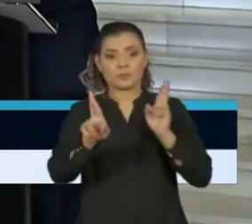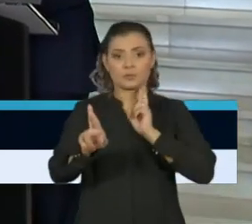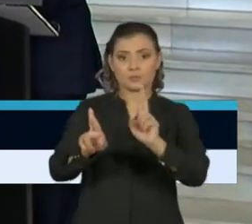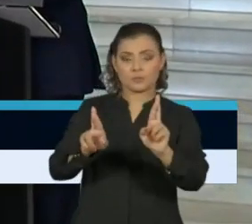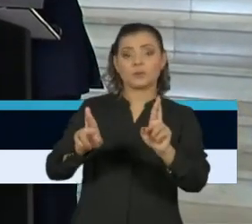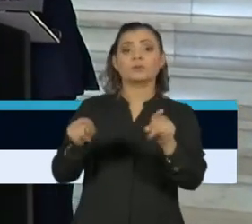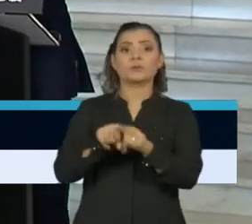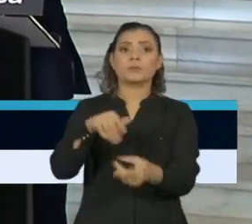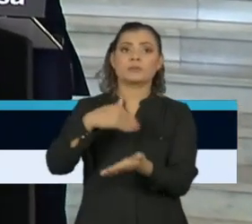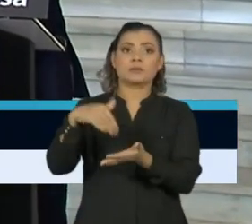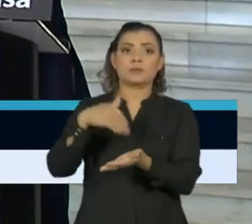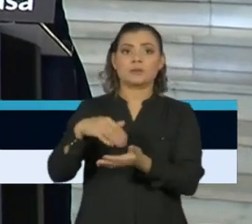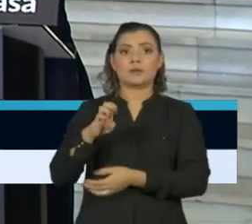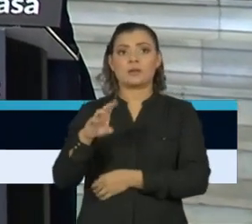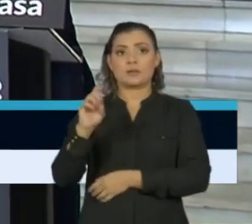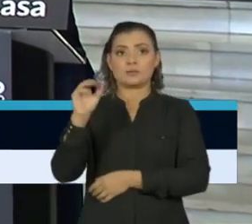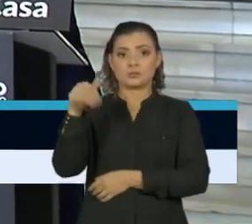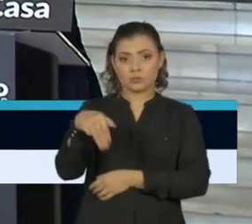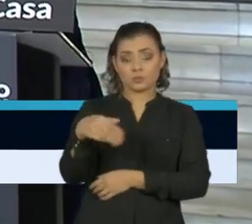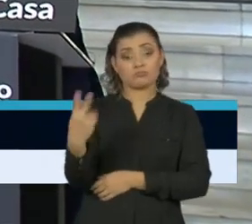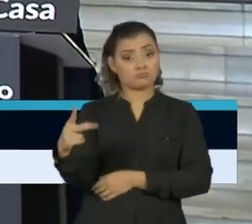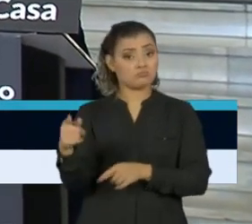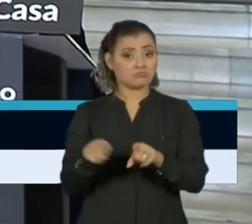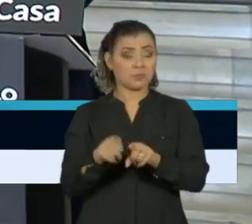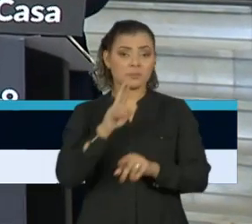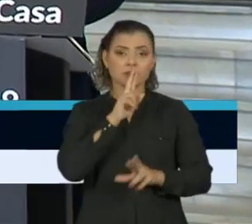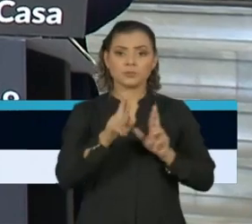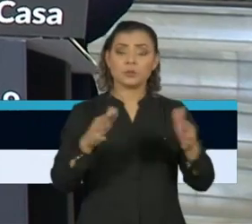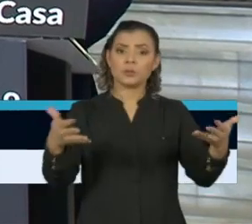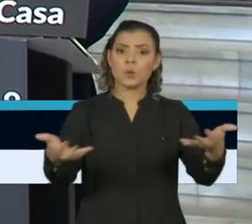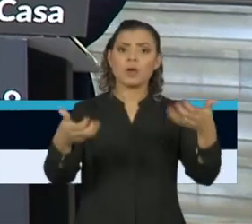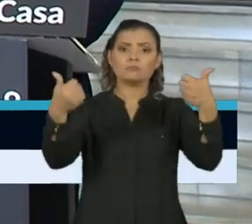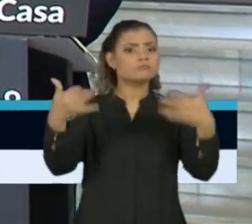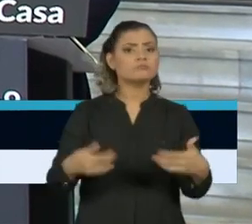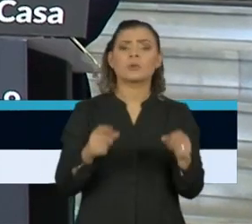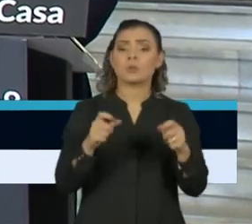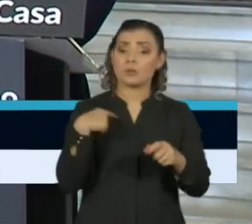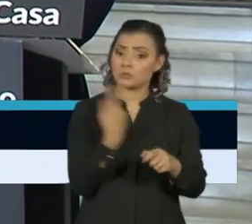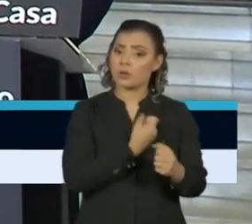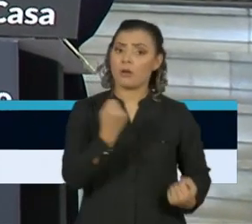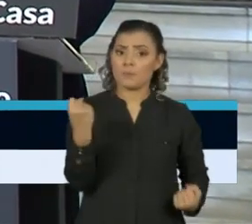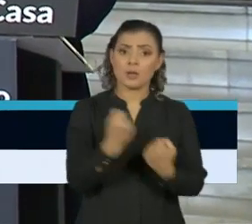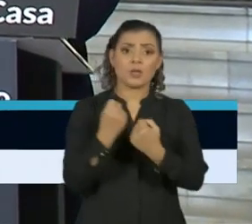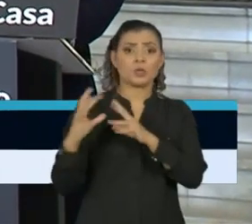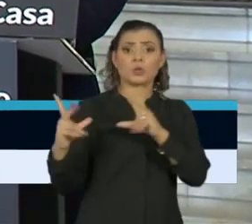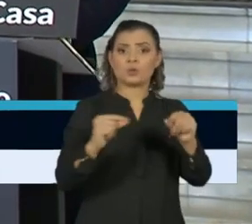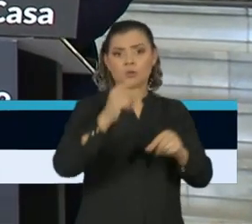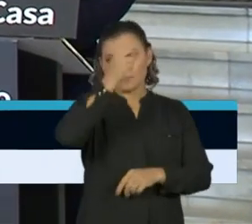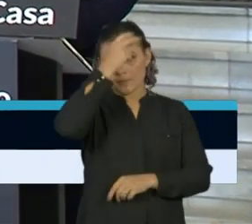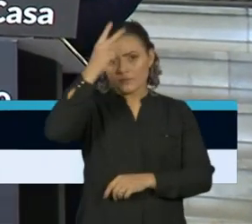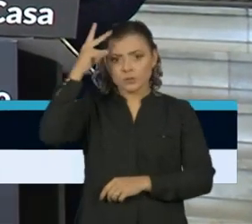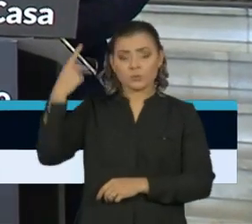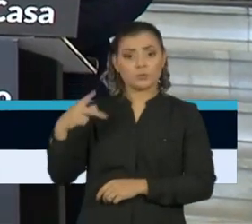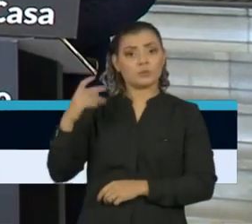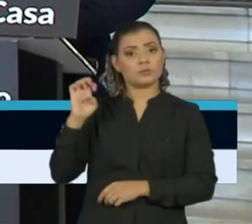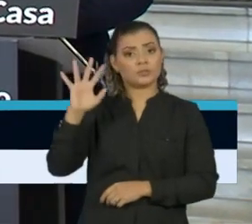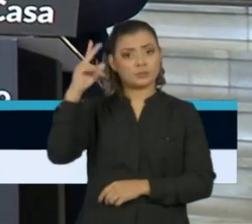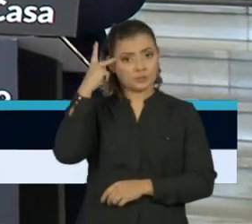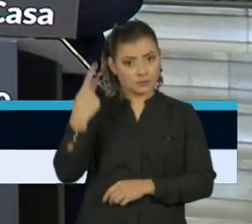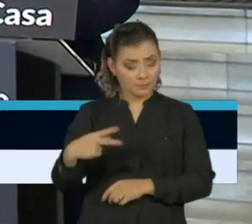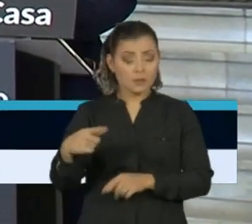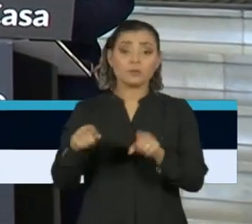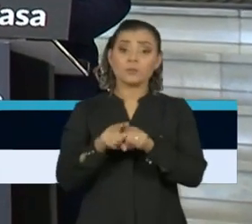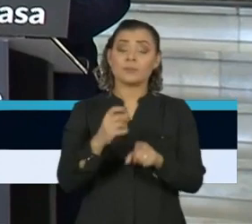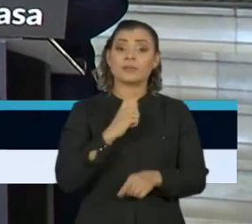ou o secretário Edson Aparecido, que aqui está. Quero mencionar que nós estamos apoiando todas as prefeituras do Estado de São Paulo. Priscila,